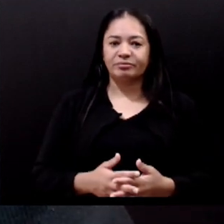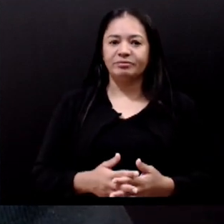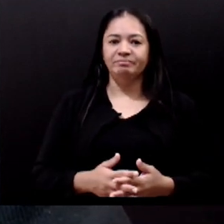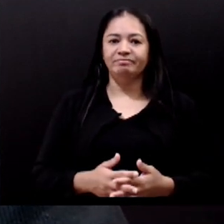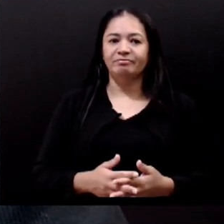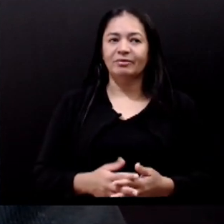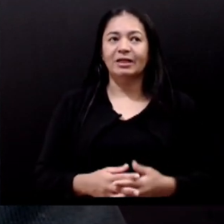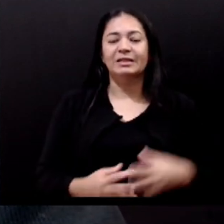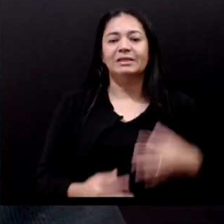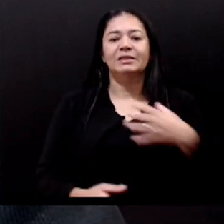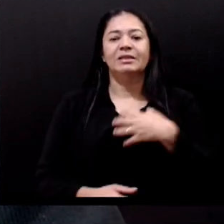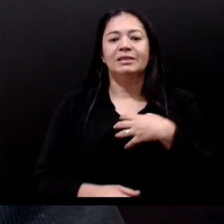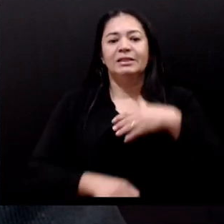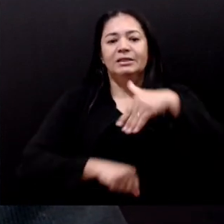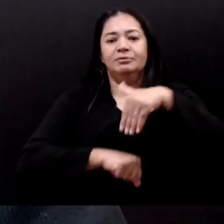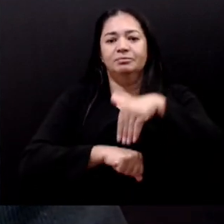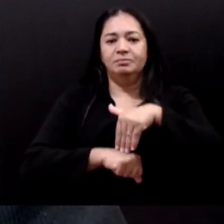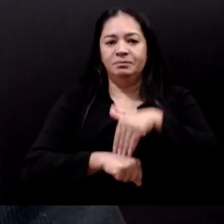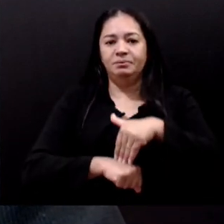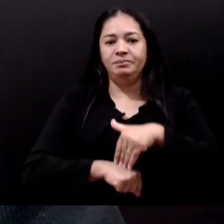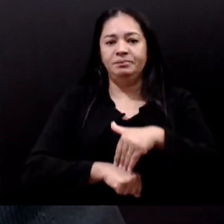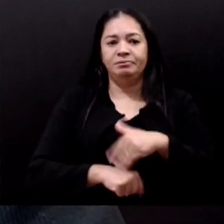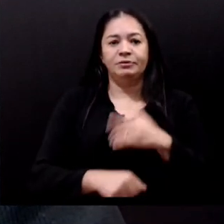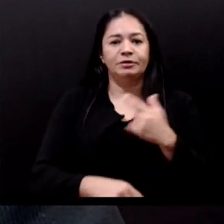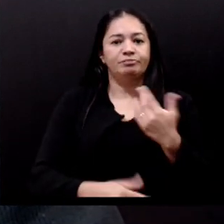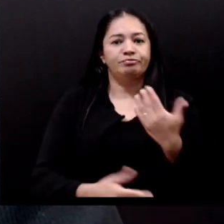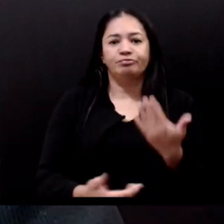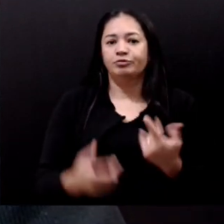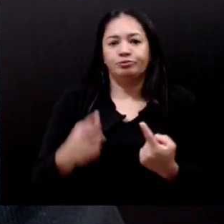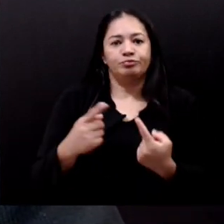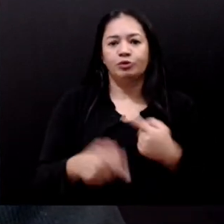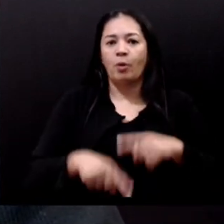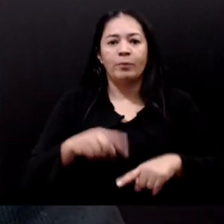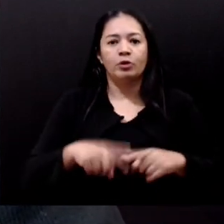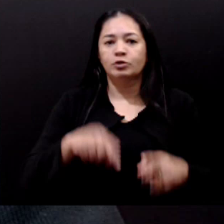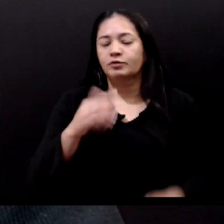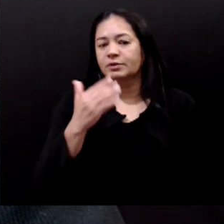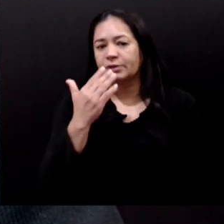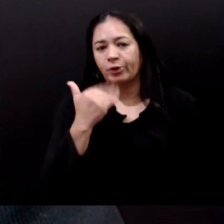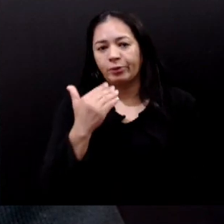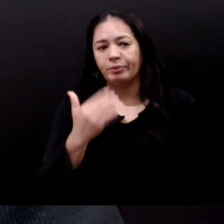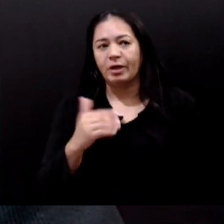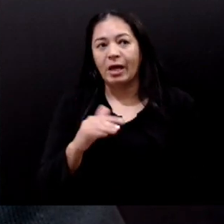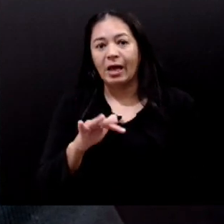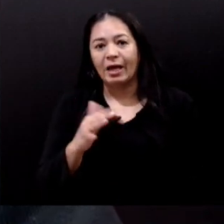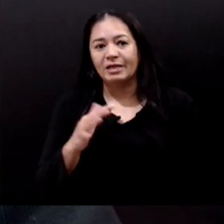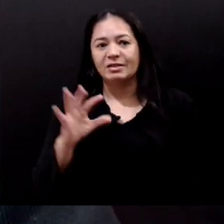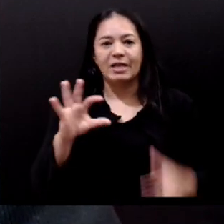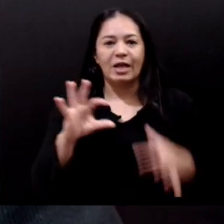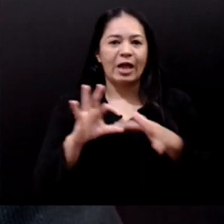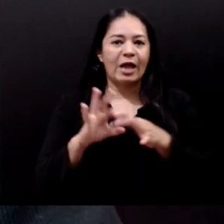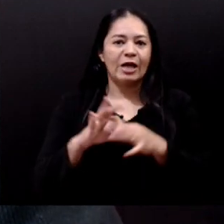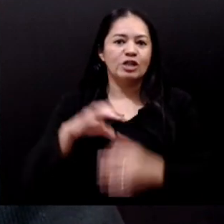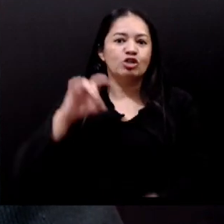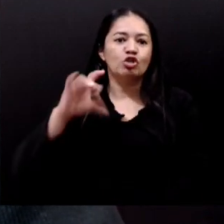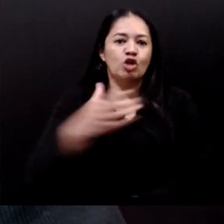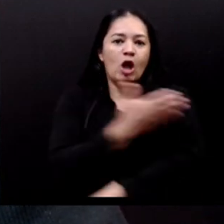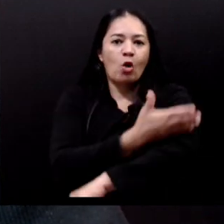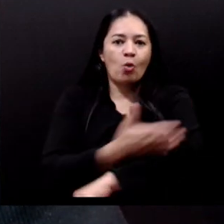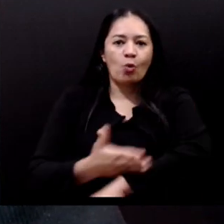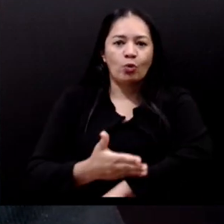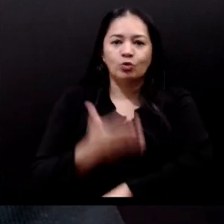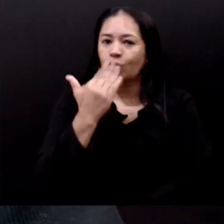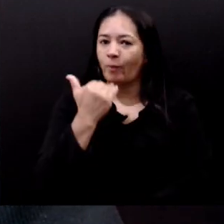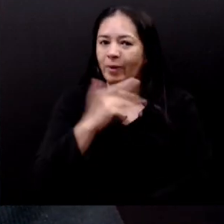daquilo, né, que se comeu, né. Uhum, Então, muitas vezes isso não está ligado somente ao ato de comer, né, isso está ligado a